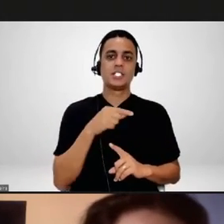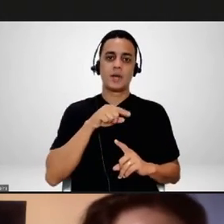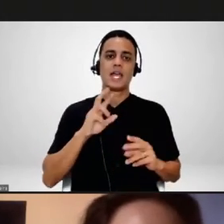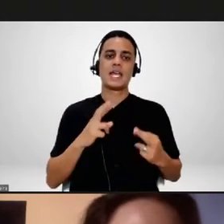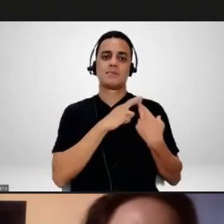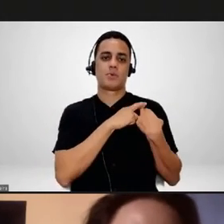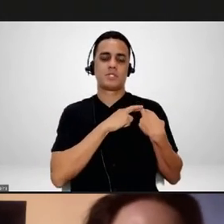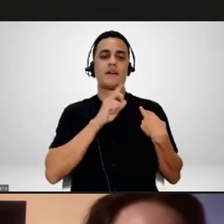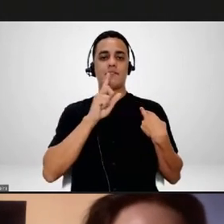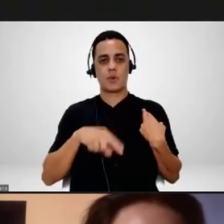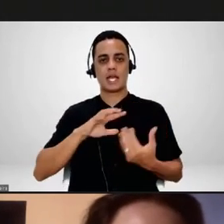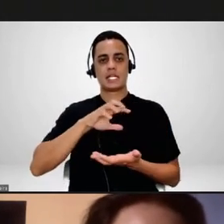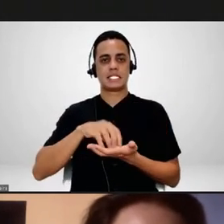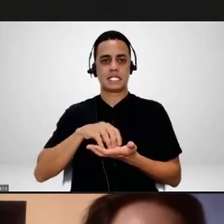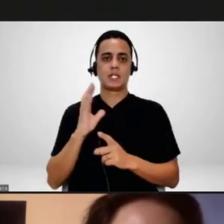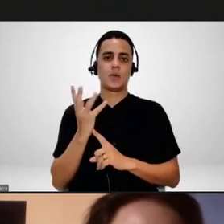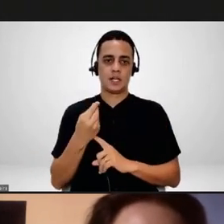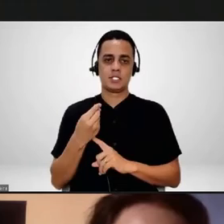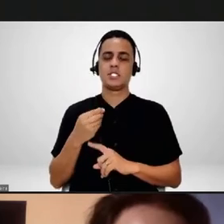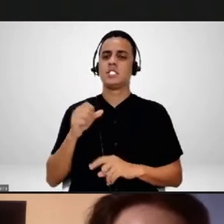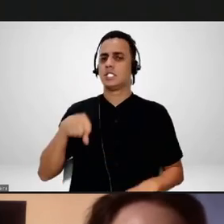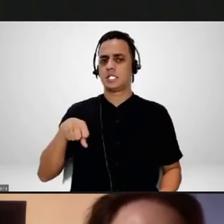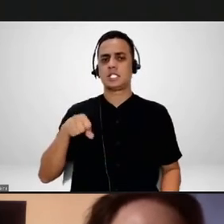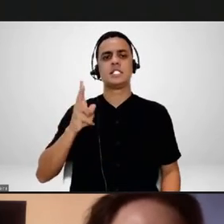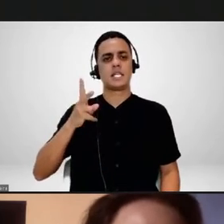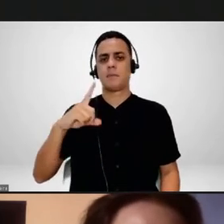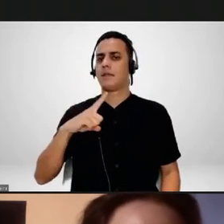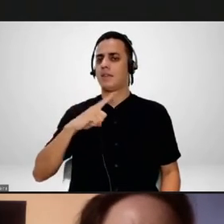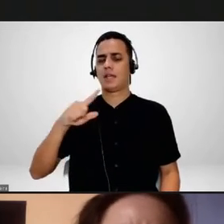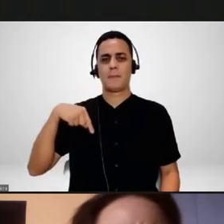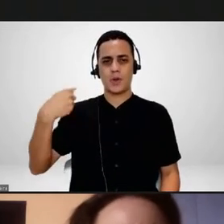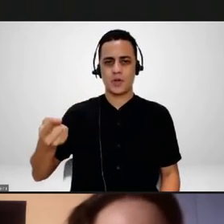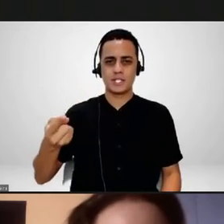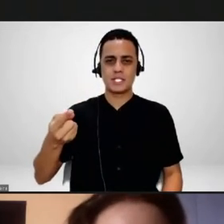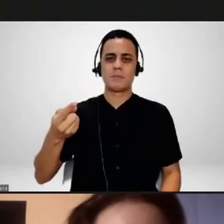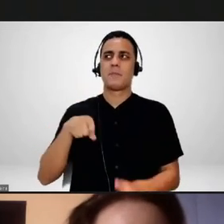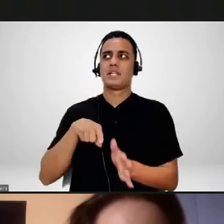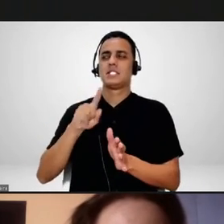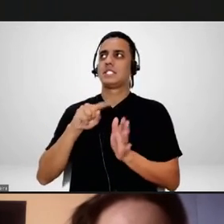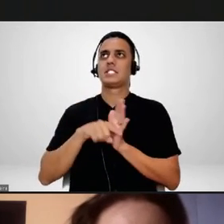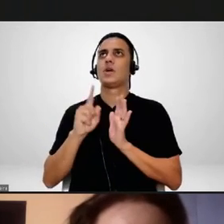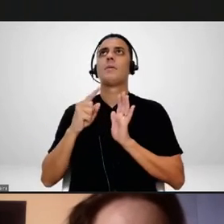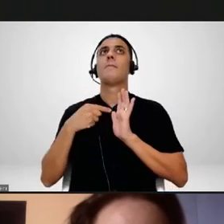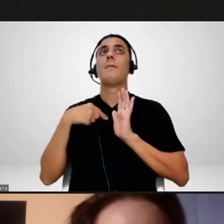de Artes. Então, sim, sempre tem, nós temos a próxima pesquisa, a próxima